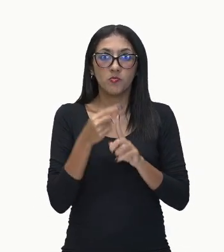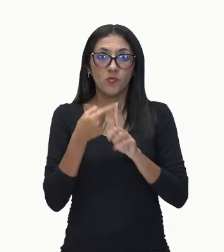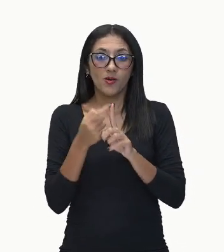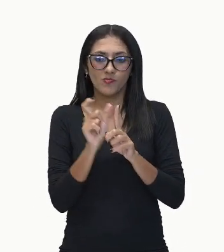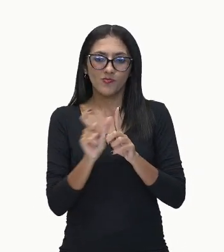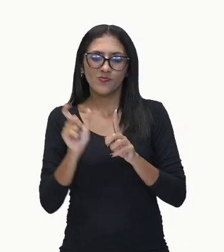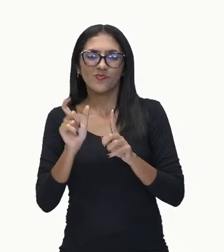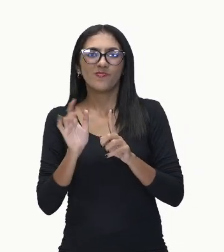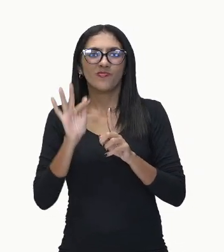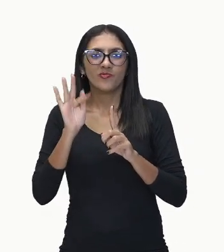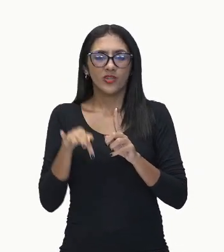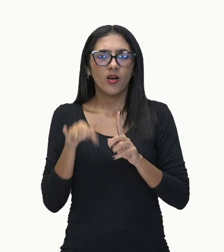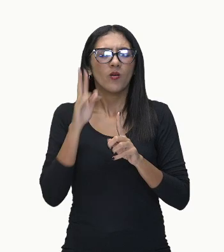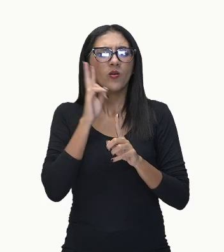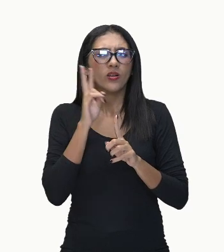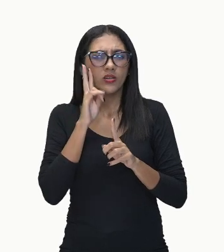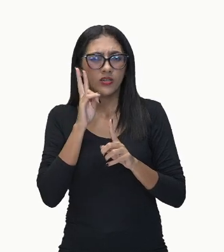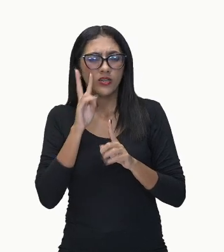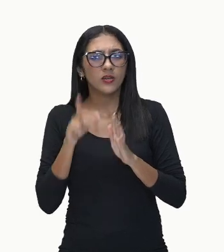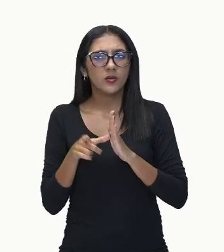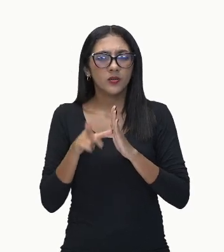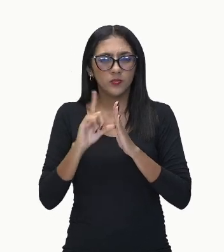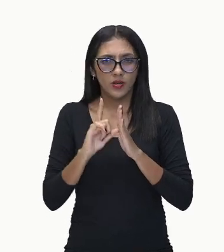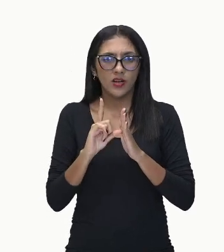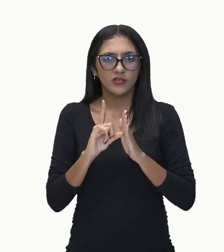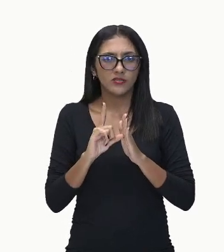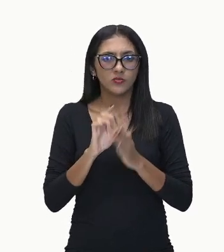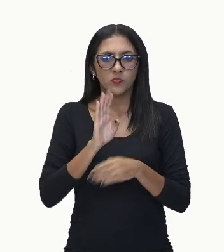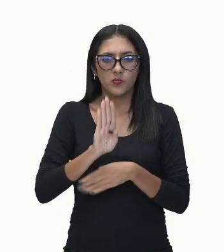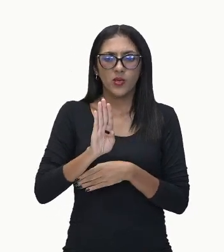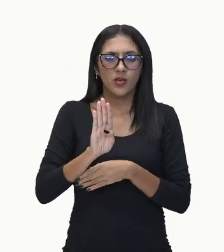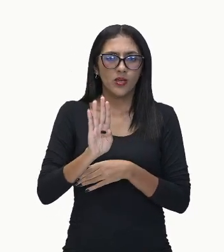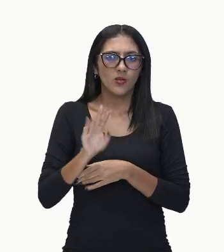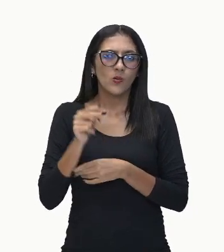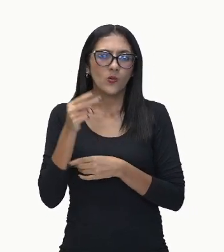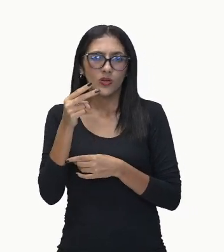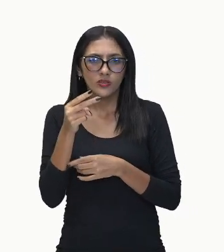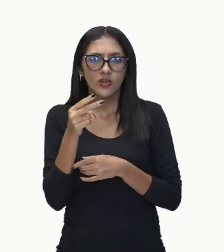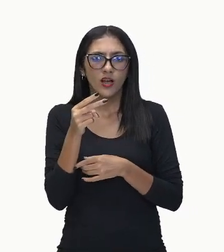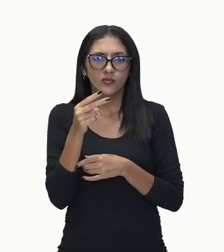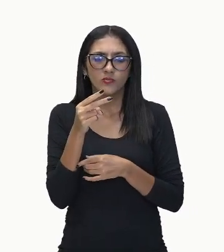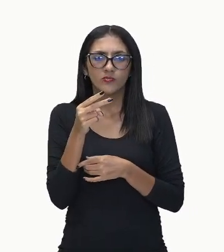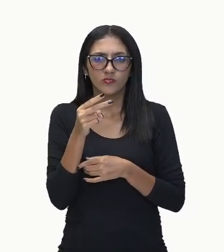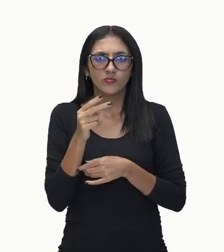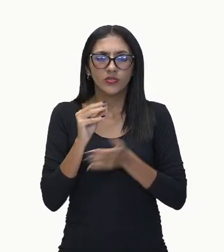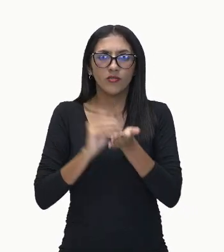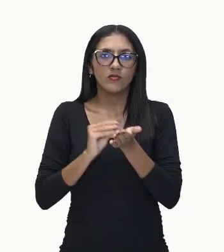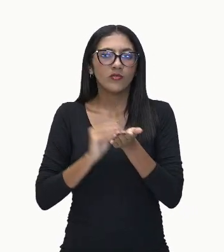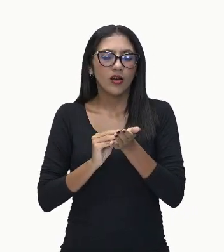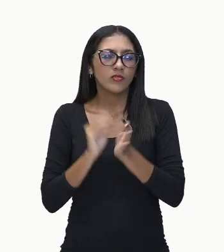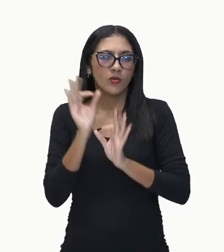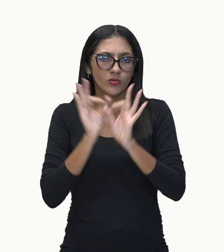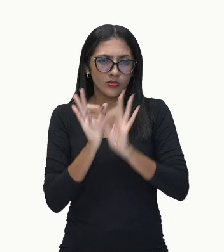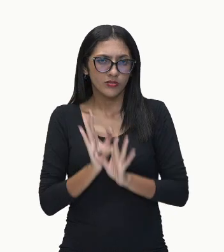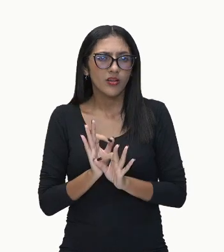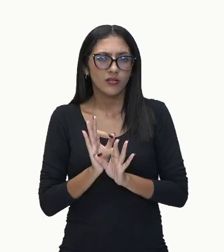desse polinômio que a gente aprendeu a a representá-lo a descobrir o valor desse termo nas nossas cartelas anteriores